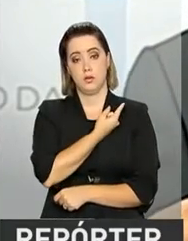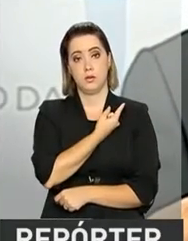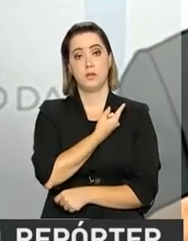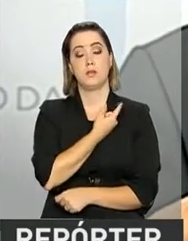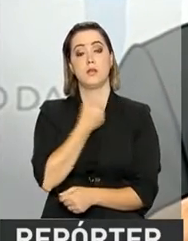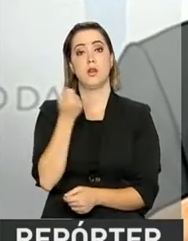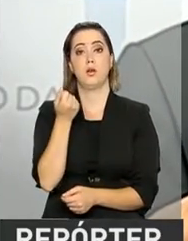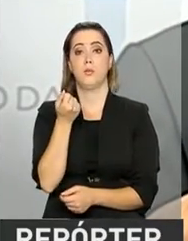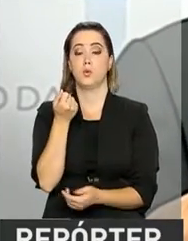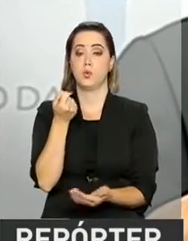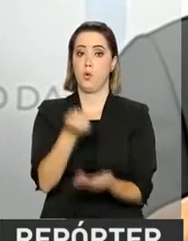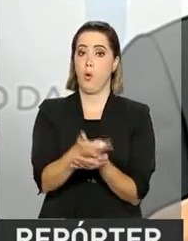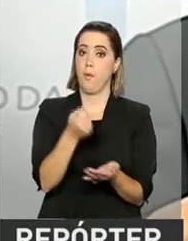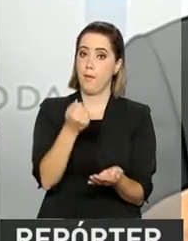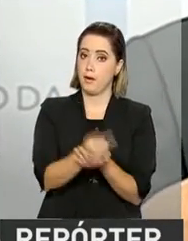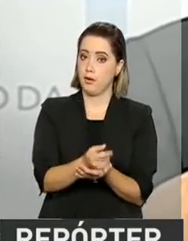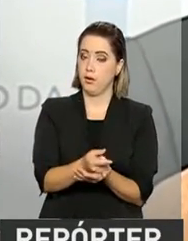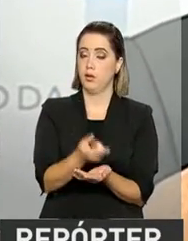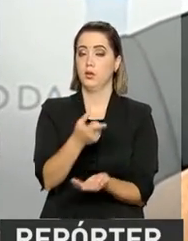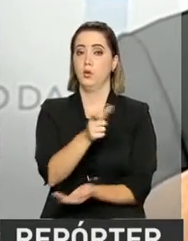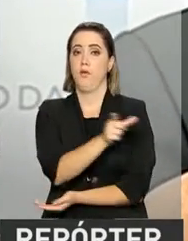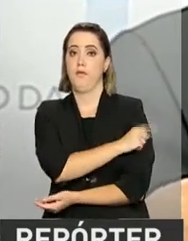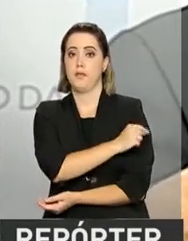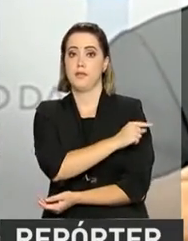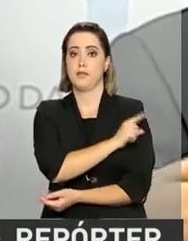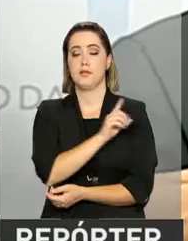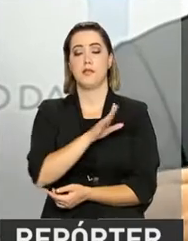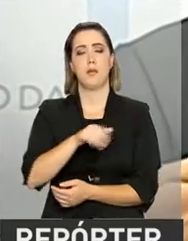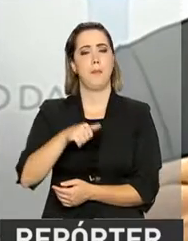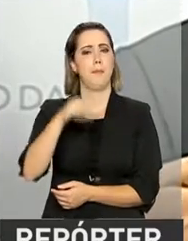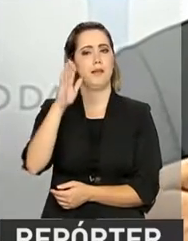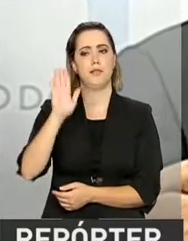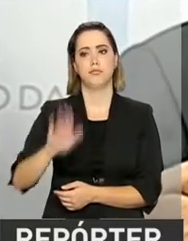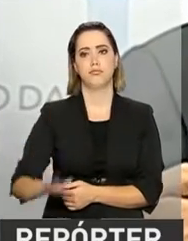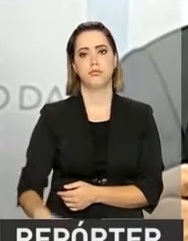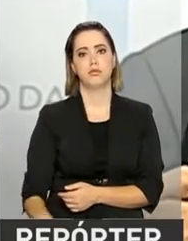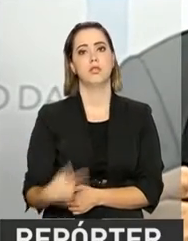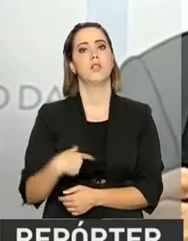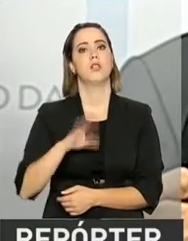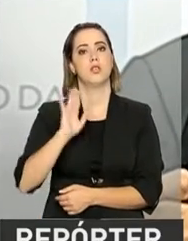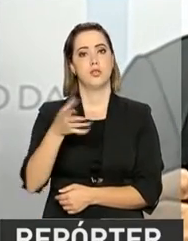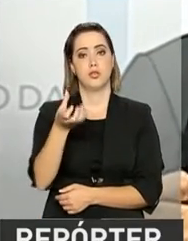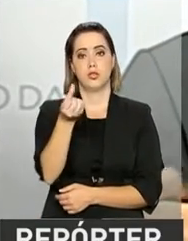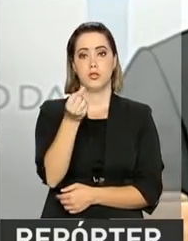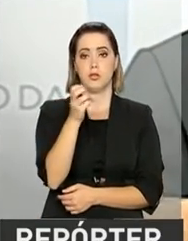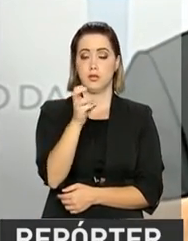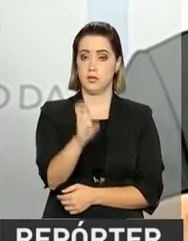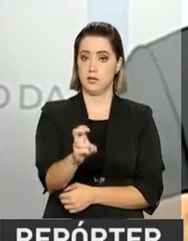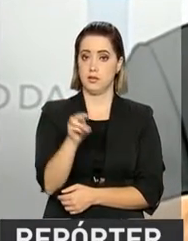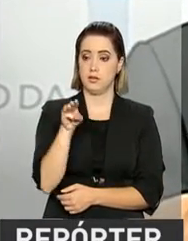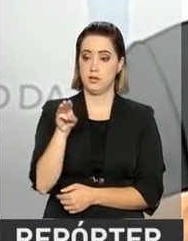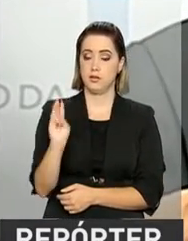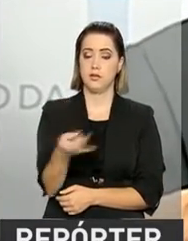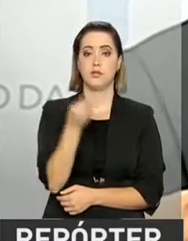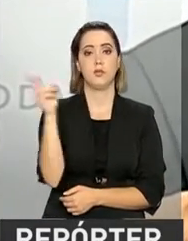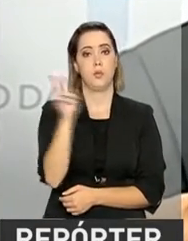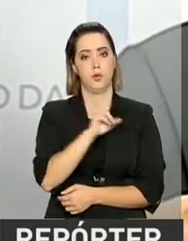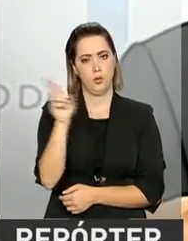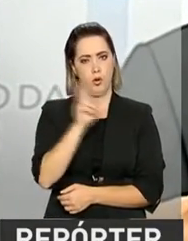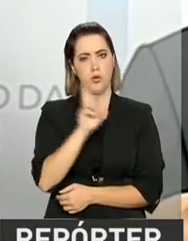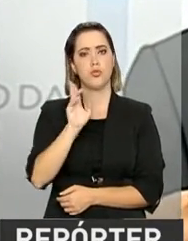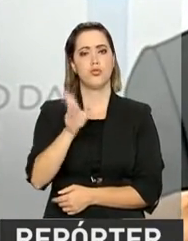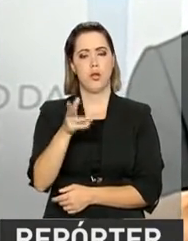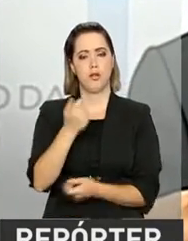os fornecedores mesmos laboratórios públicos só em três vacinas juntas as 65 milhões e com isso estamos ampliando